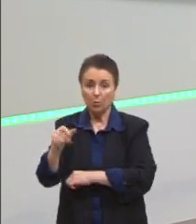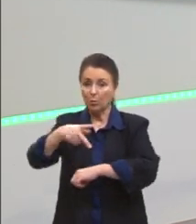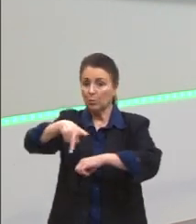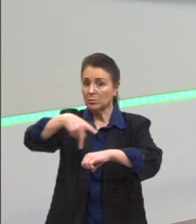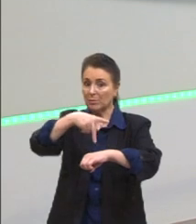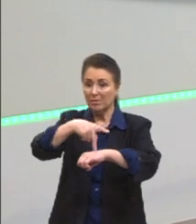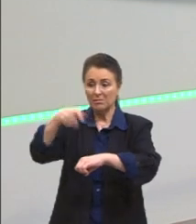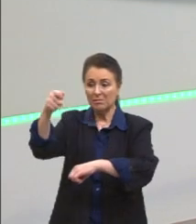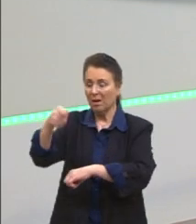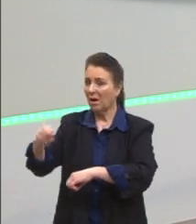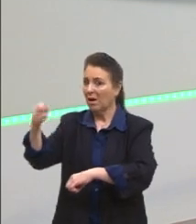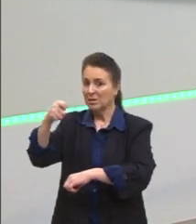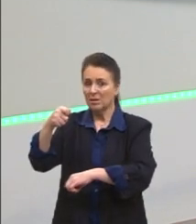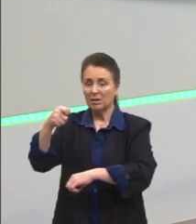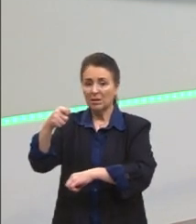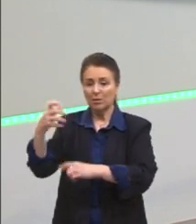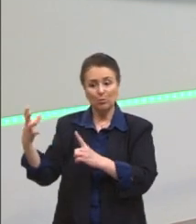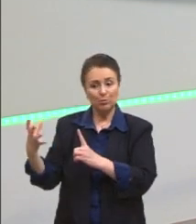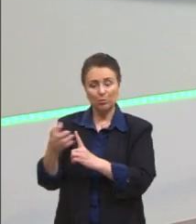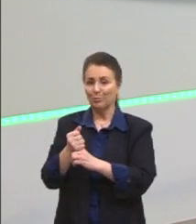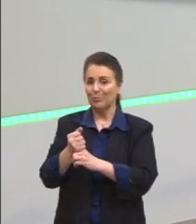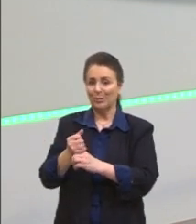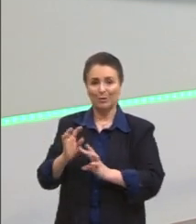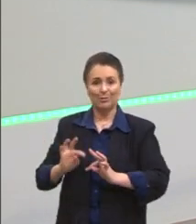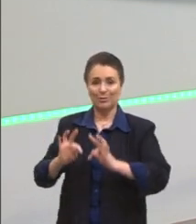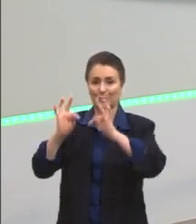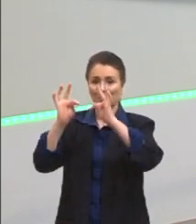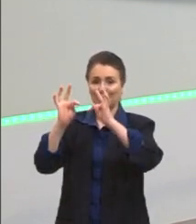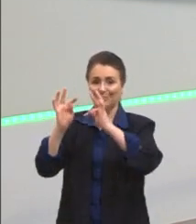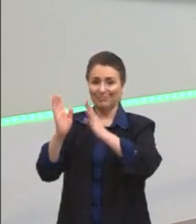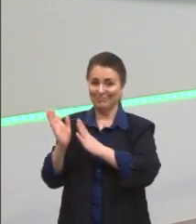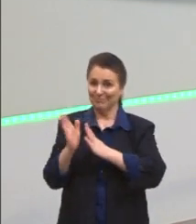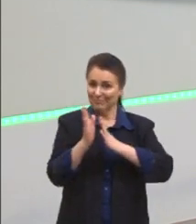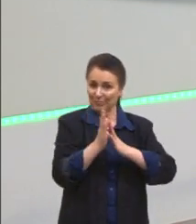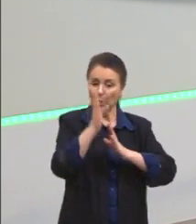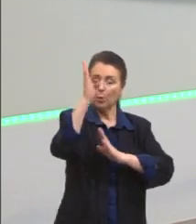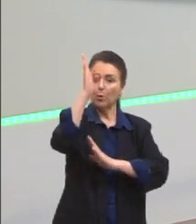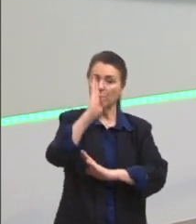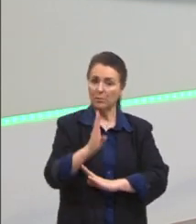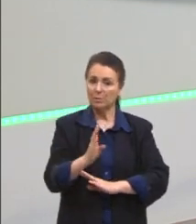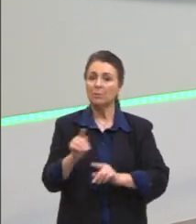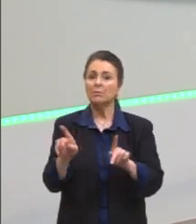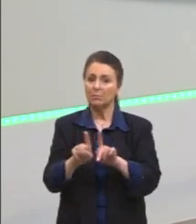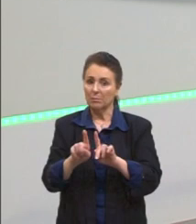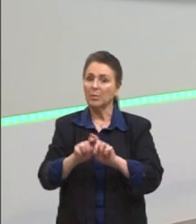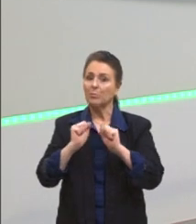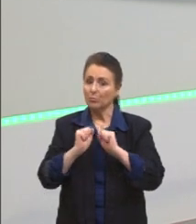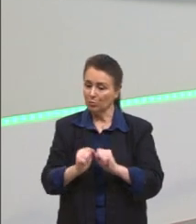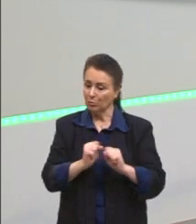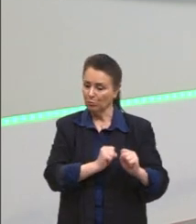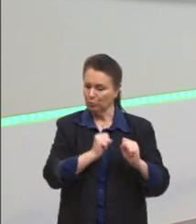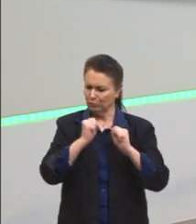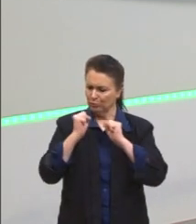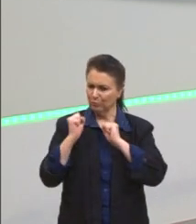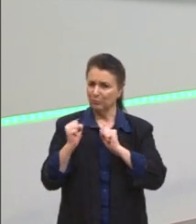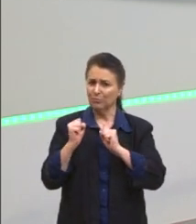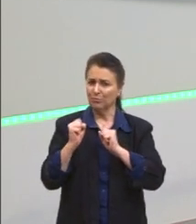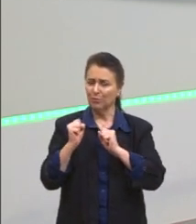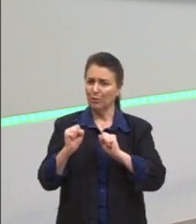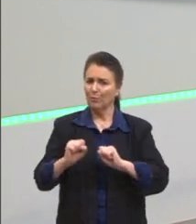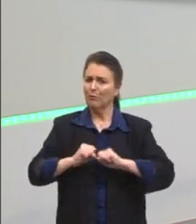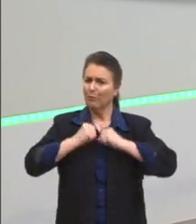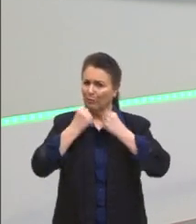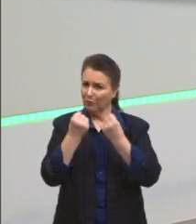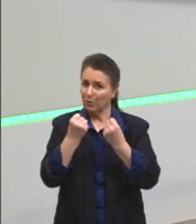tecnologias Então veja só que né o Brasil poderia ter ter Tornado também uma grande potência se tivesse pensado